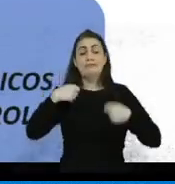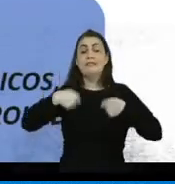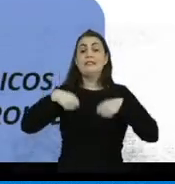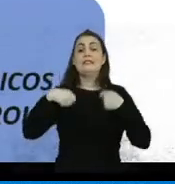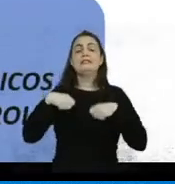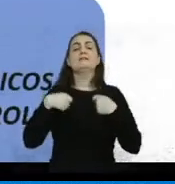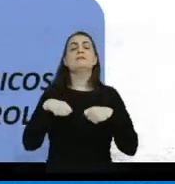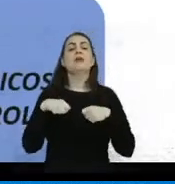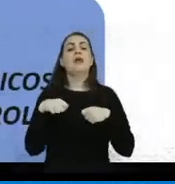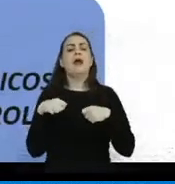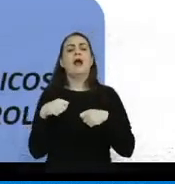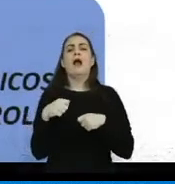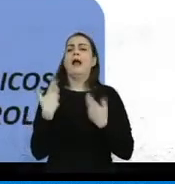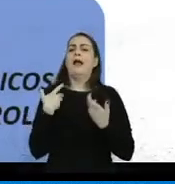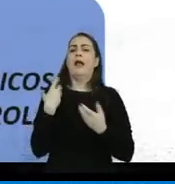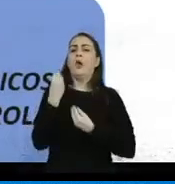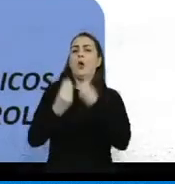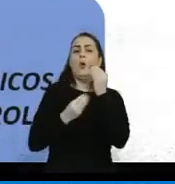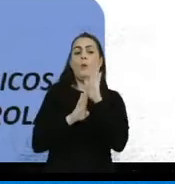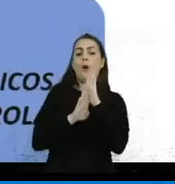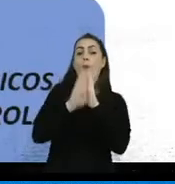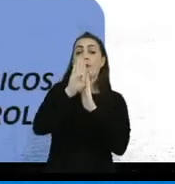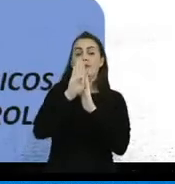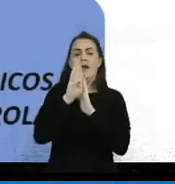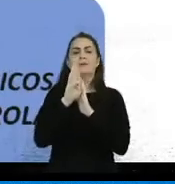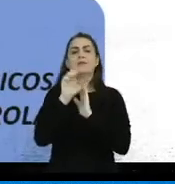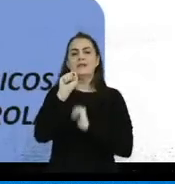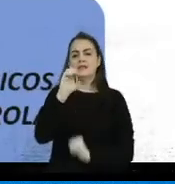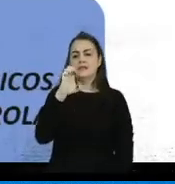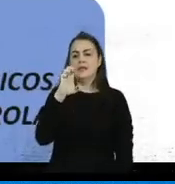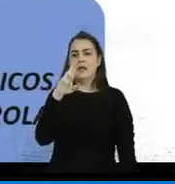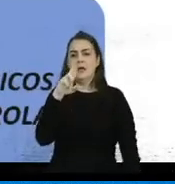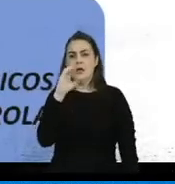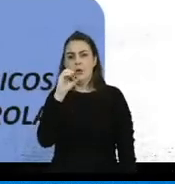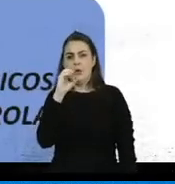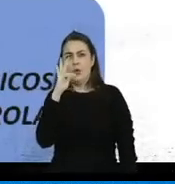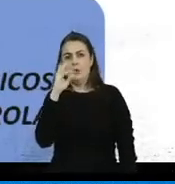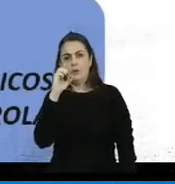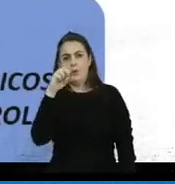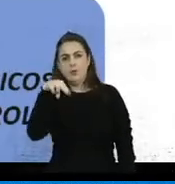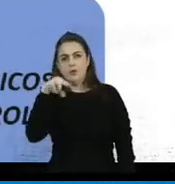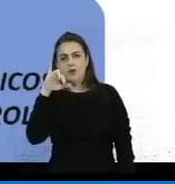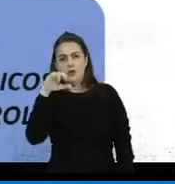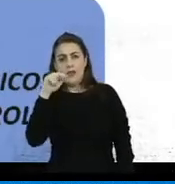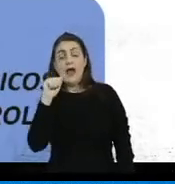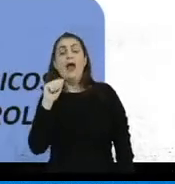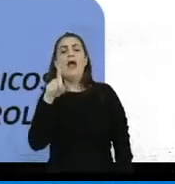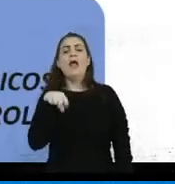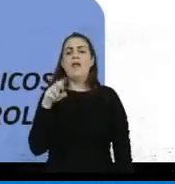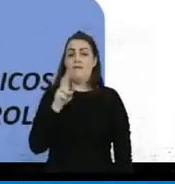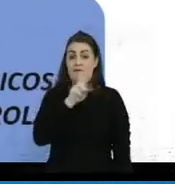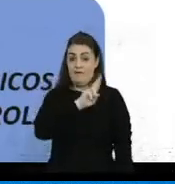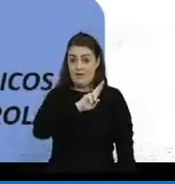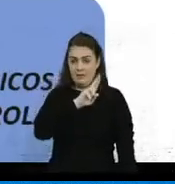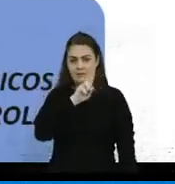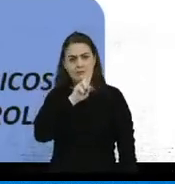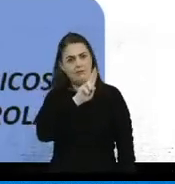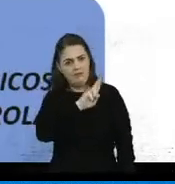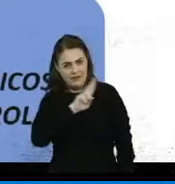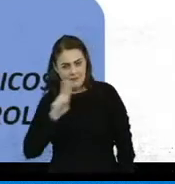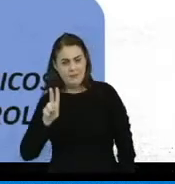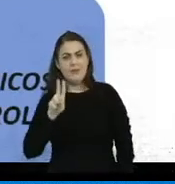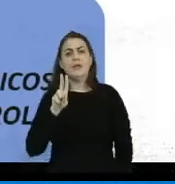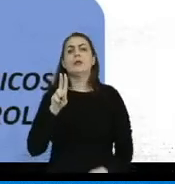plantas fitoterápicos, alimentos ricos em triptofano, vitaminas do complexo B, aumentar o GABA com a vitamina